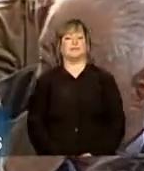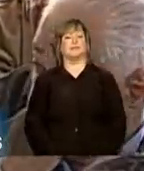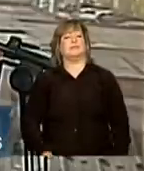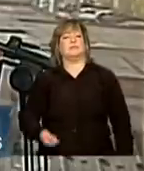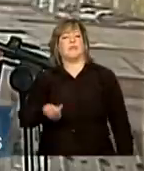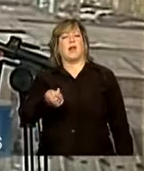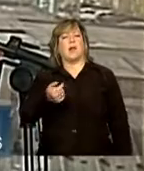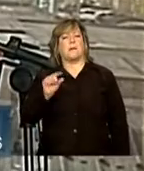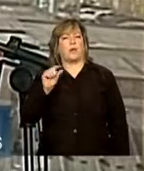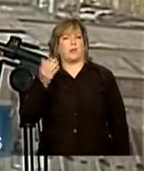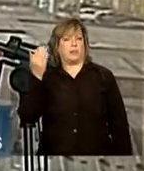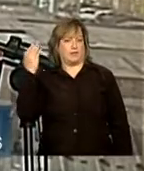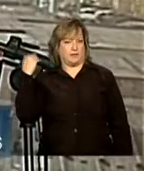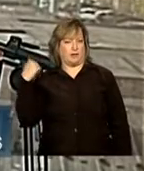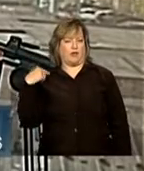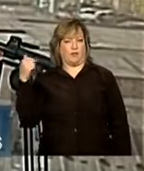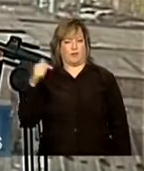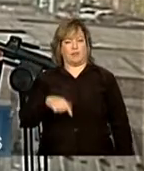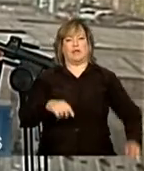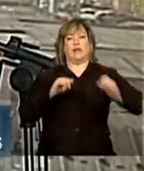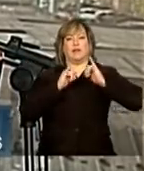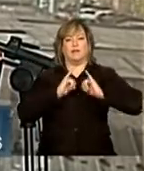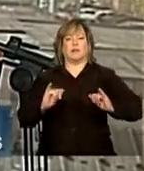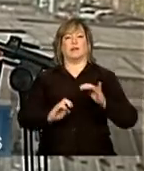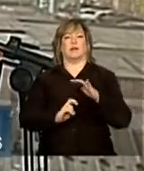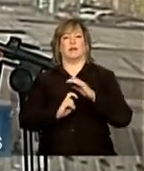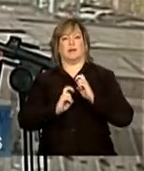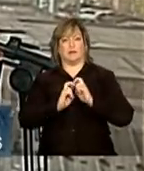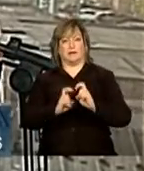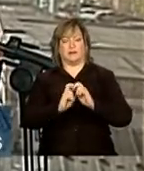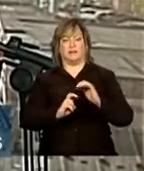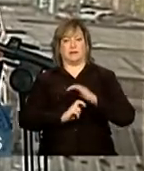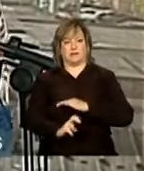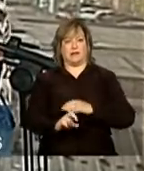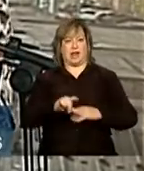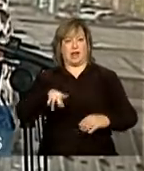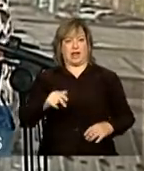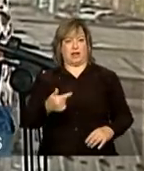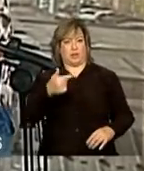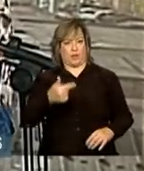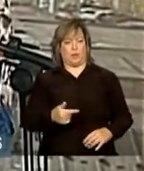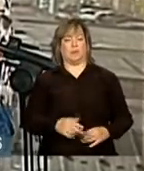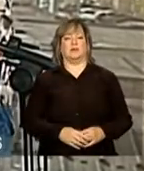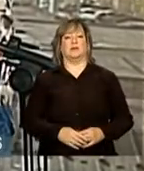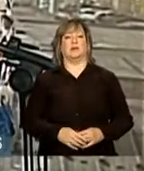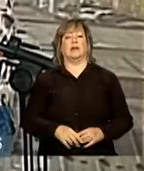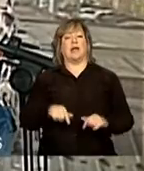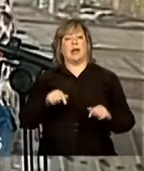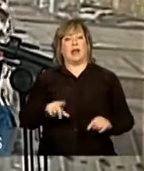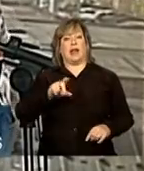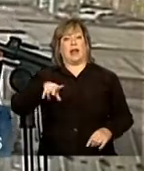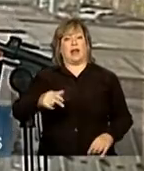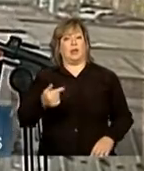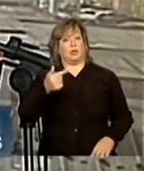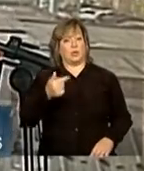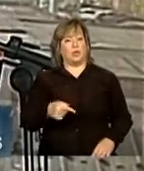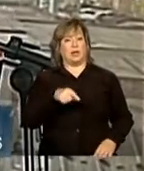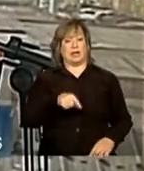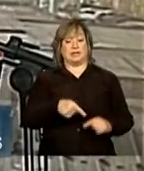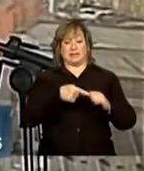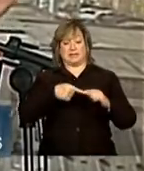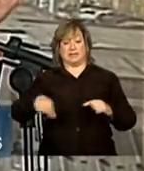Recentemente eu estive aqui anunciando o metrô, a linha 2 do metrô. E essa linha 2, ela